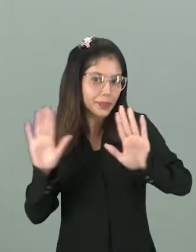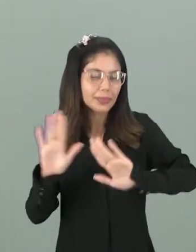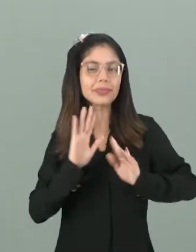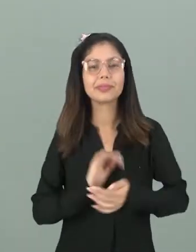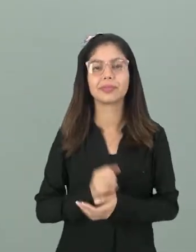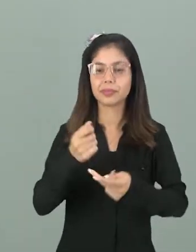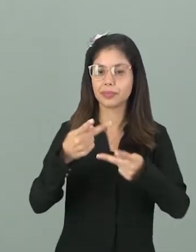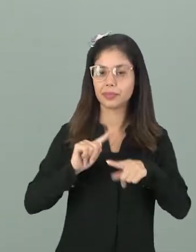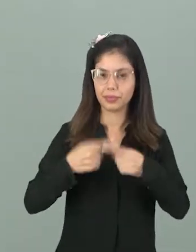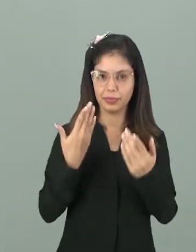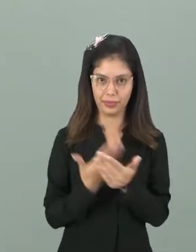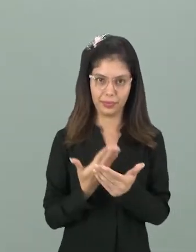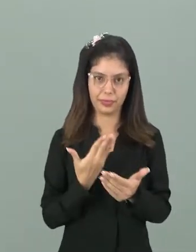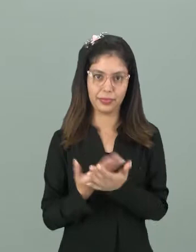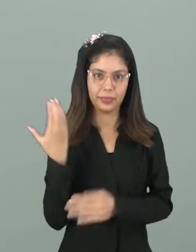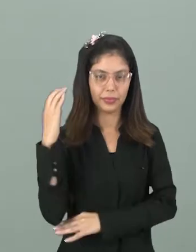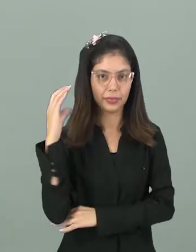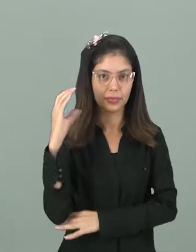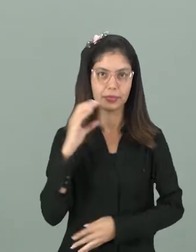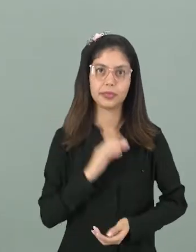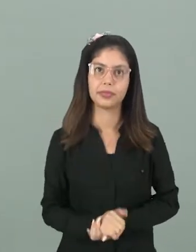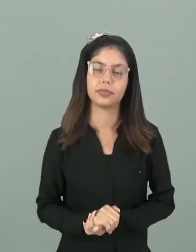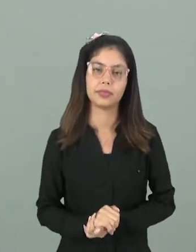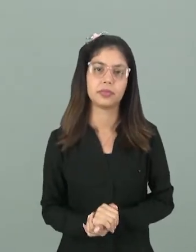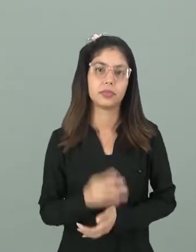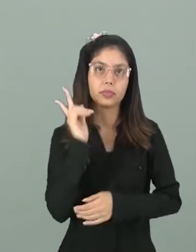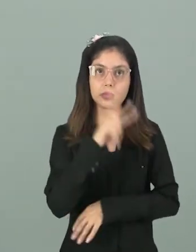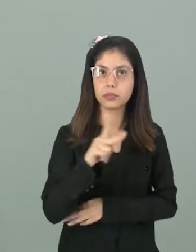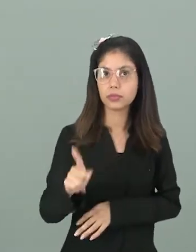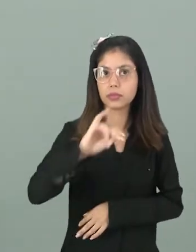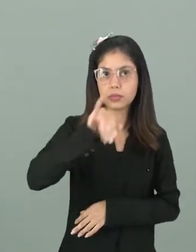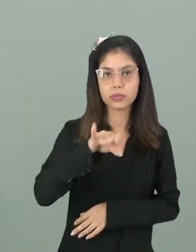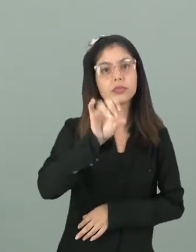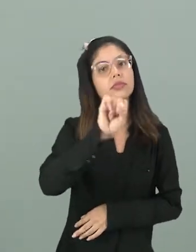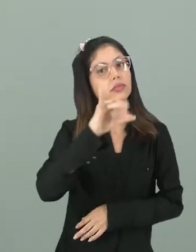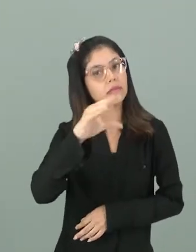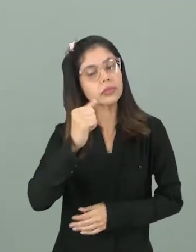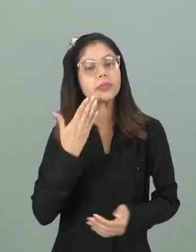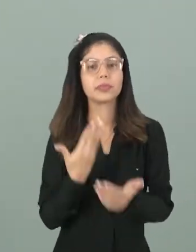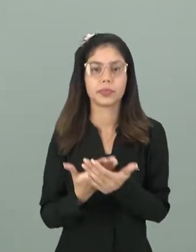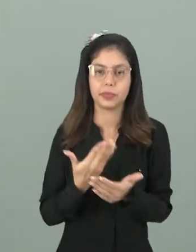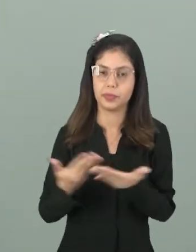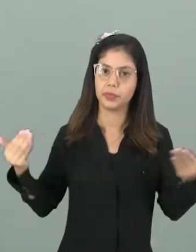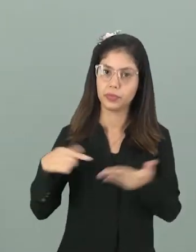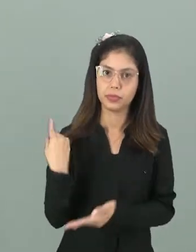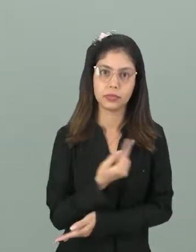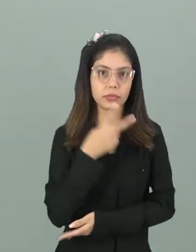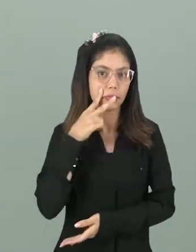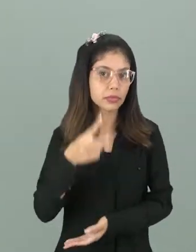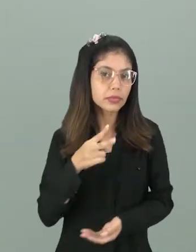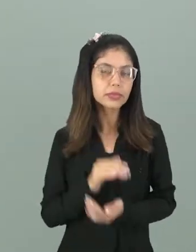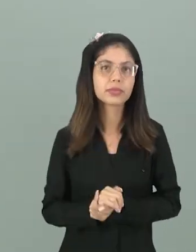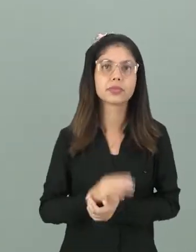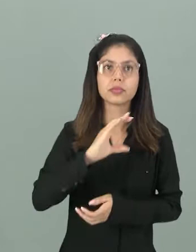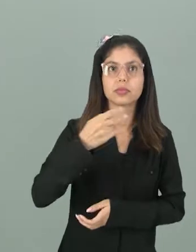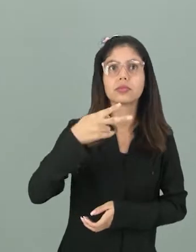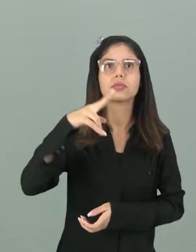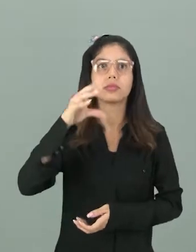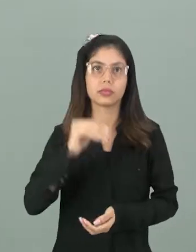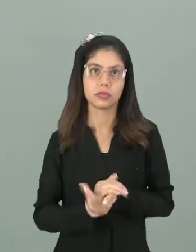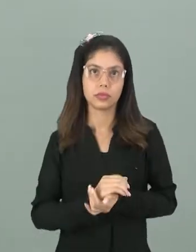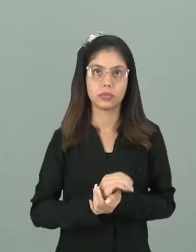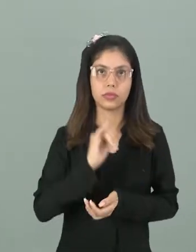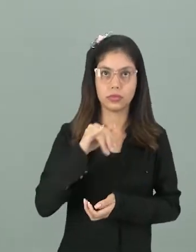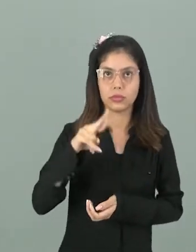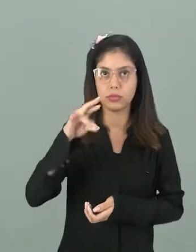Olá, bem-vindos a mais uma aula de ciências. Sou a professora Jéssica e na aula de hoje nós veremos sobre os compostos orgânicos